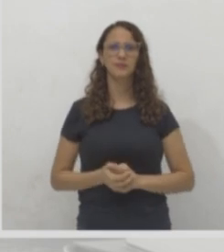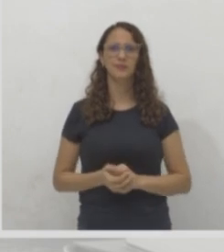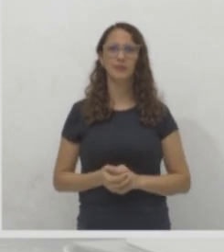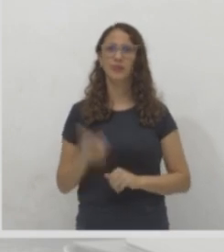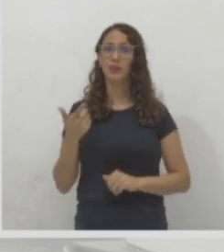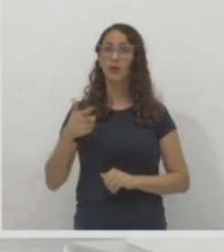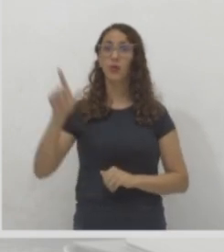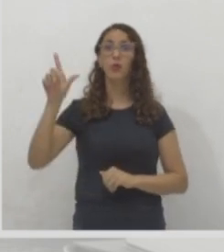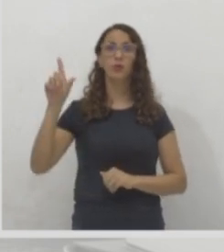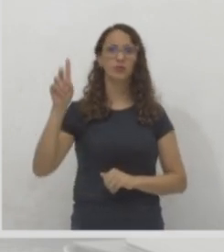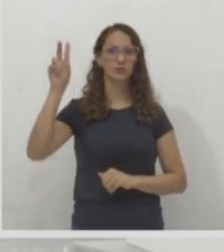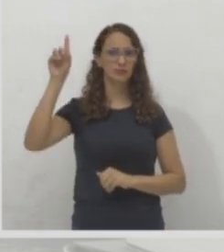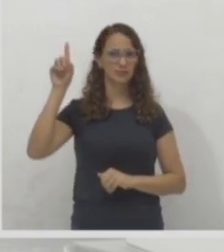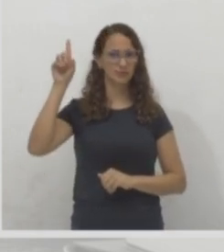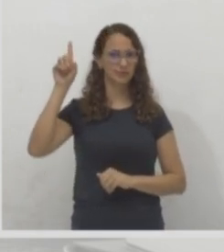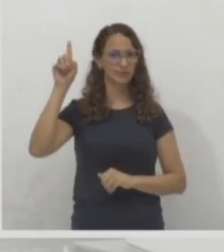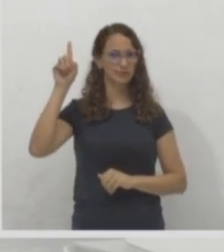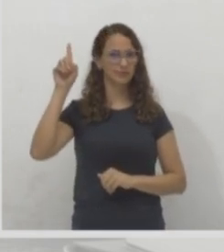outra